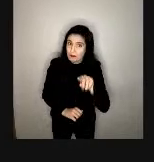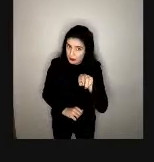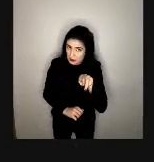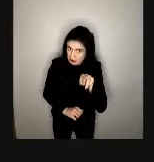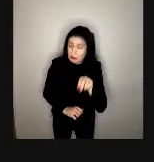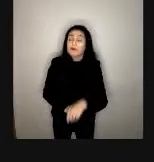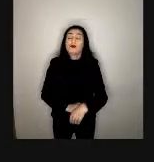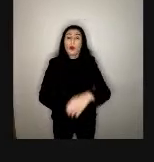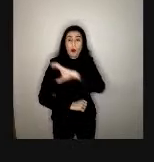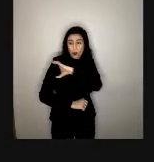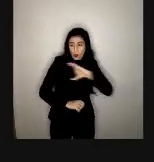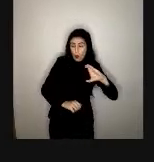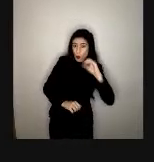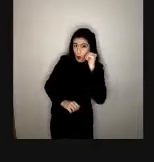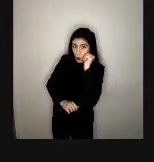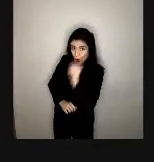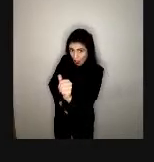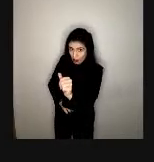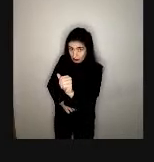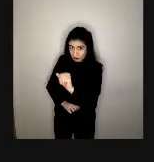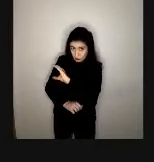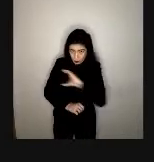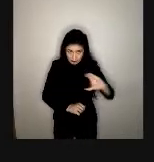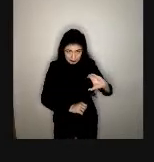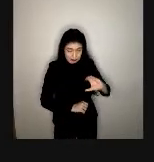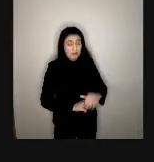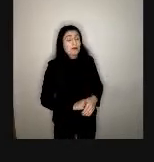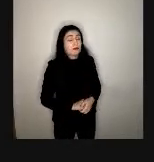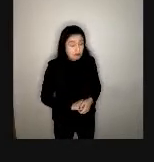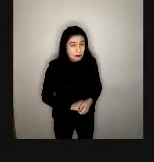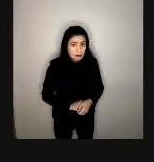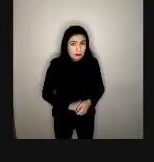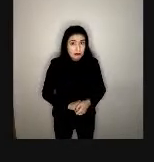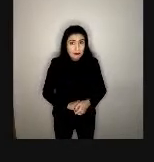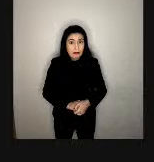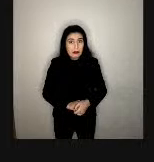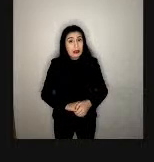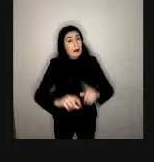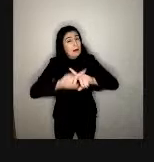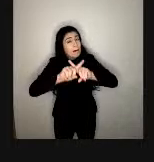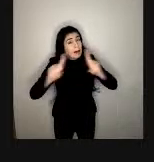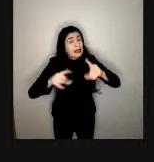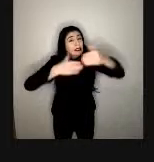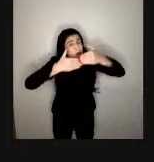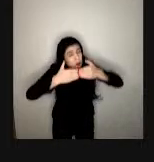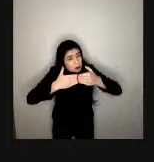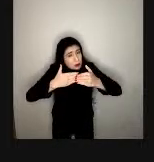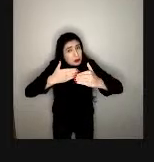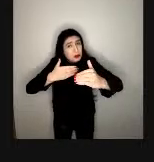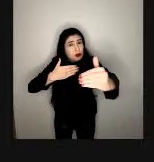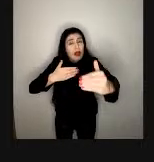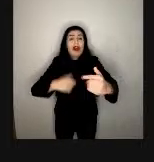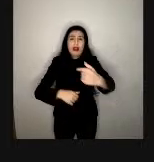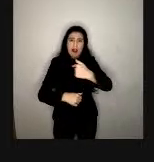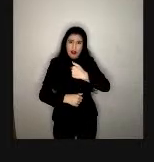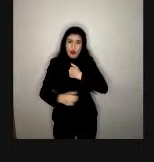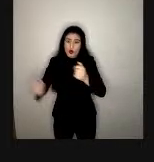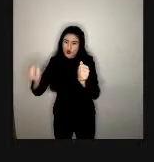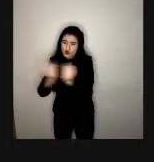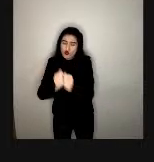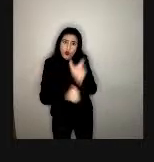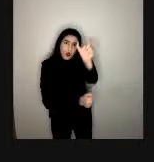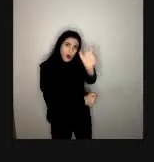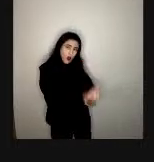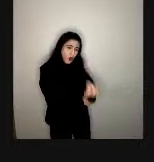minha cunhada, a Rosana. Mas nesse momento daí para frente, mais era eu e o Hugo mesmo, e a